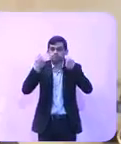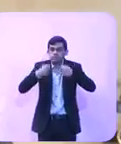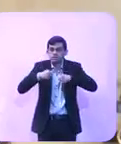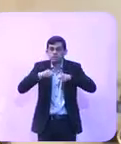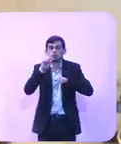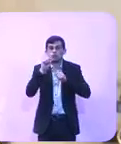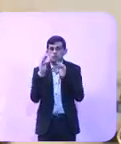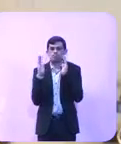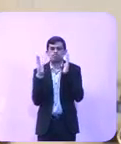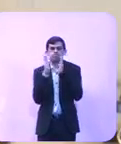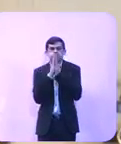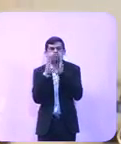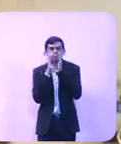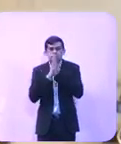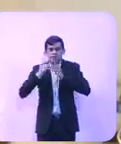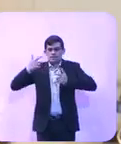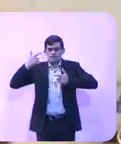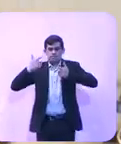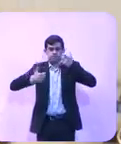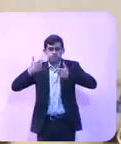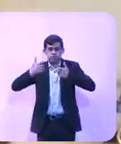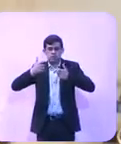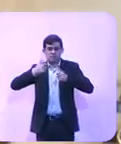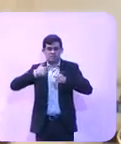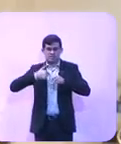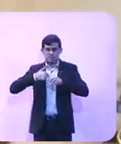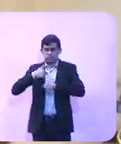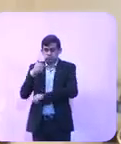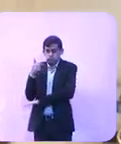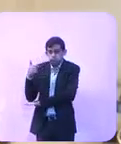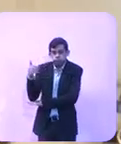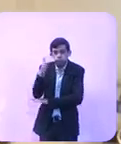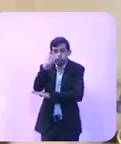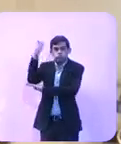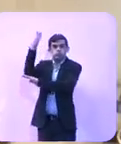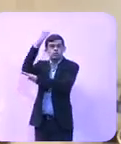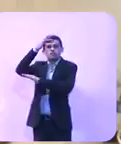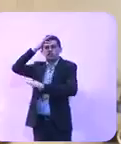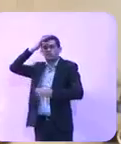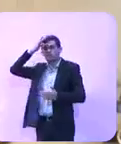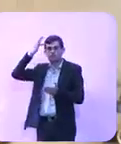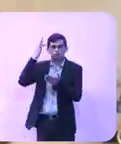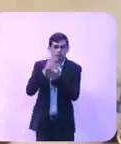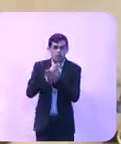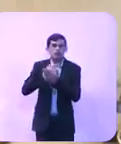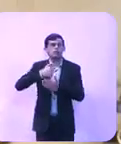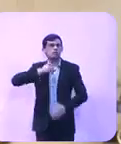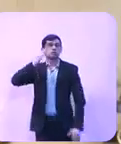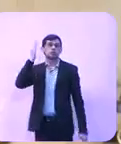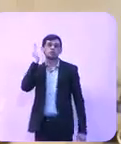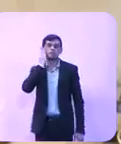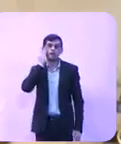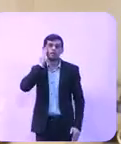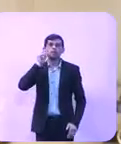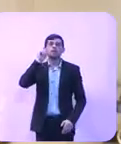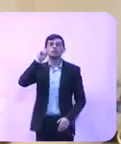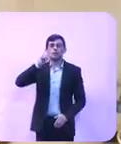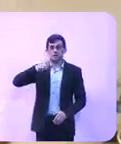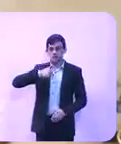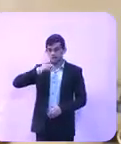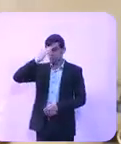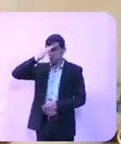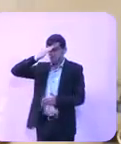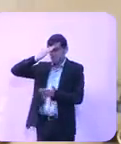que a oração de guerra funciona, onde eu levanto a minha bandeira de fé e digo: eu sei em quem eu